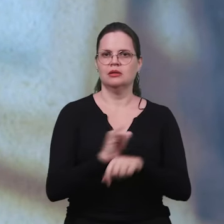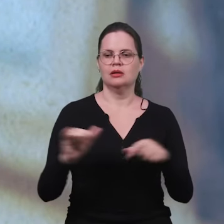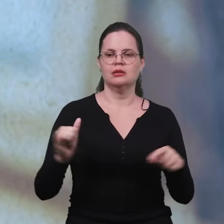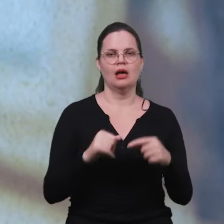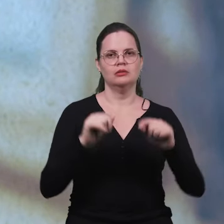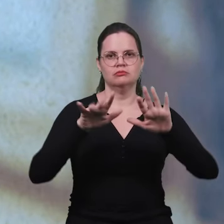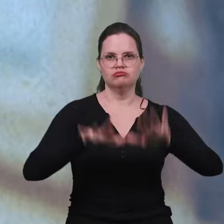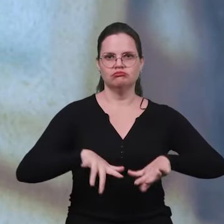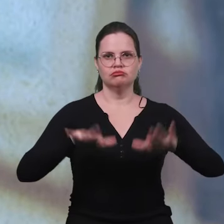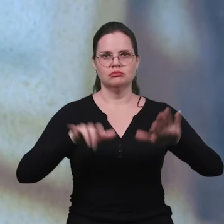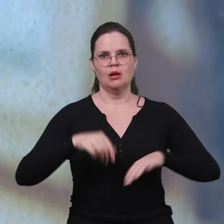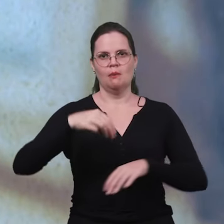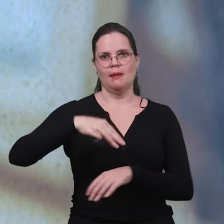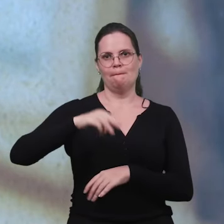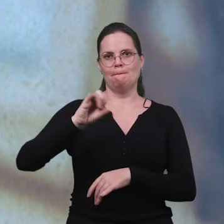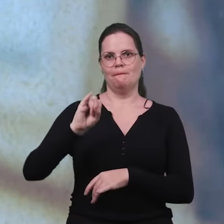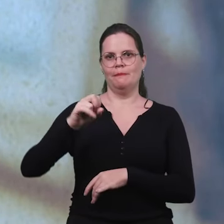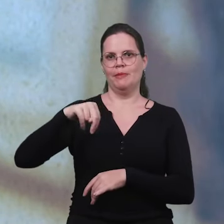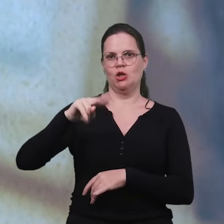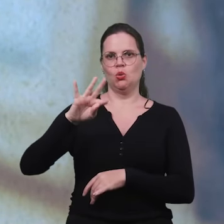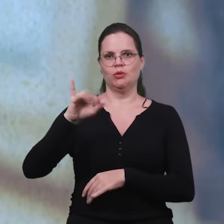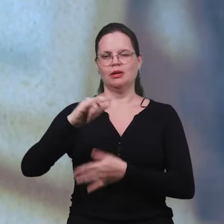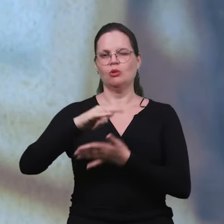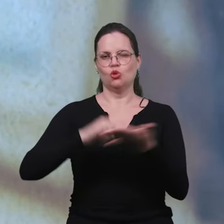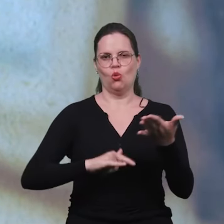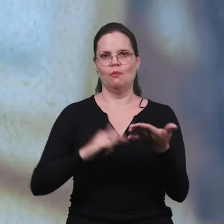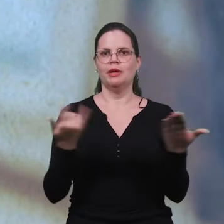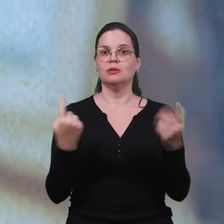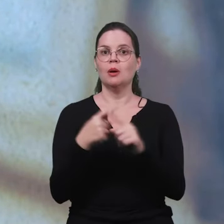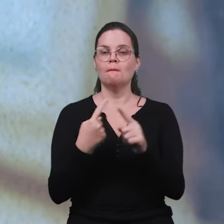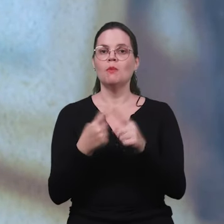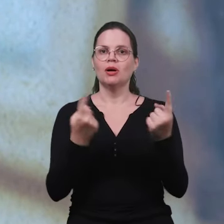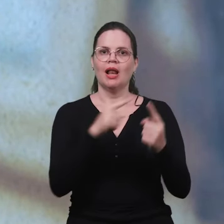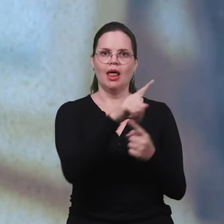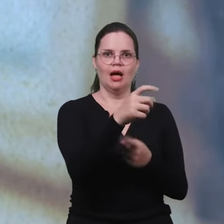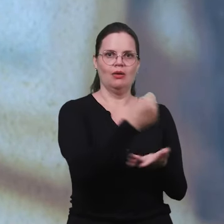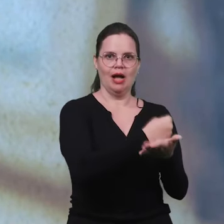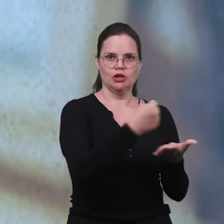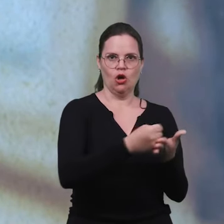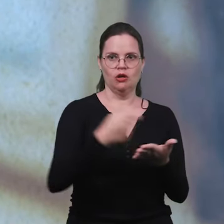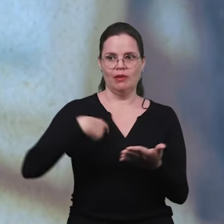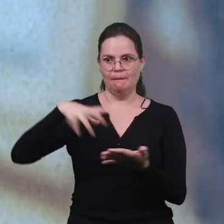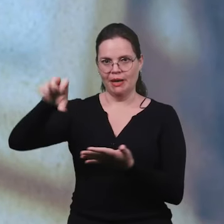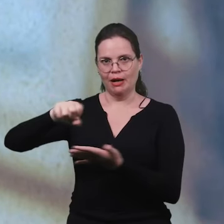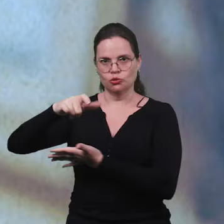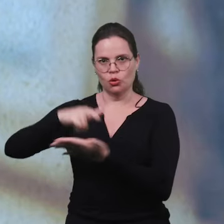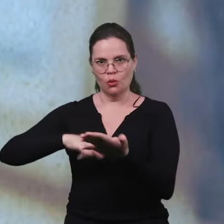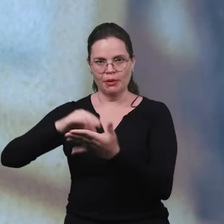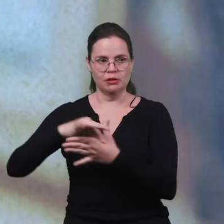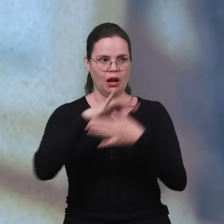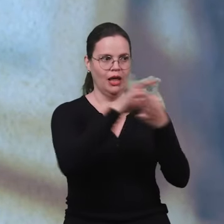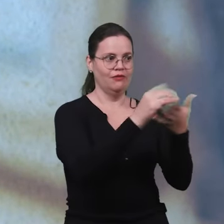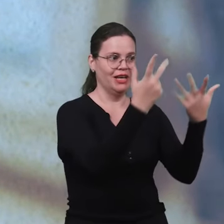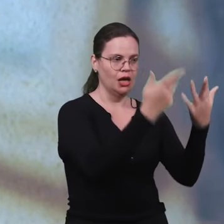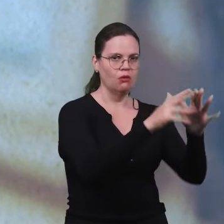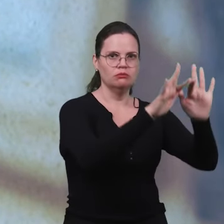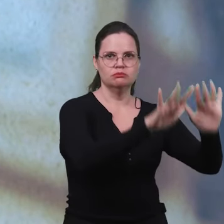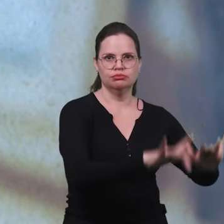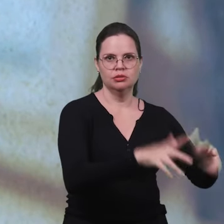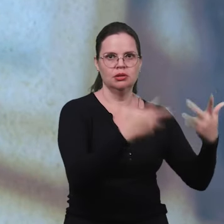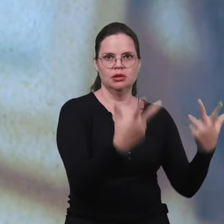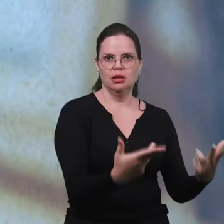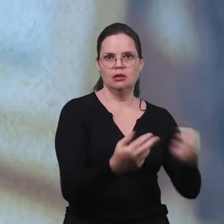gente redija essa minuta para que o cartório faça exatamente como o advogado fez. Se o advogado, por exemplo, quando eu faço ali a